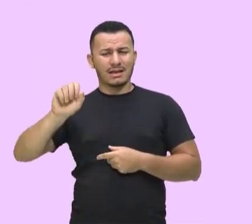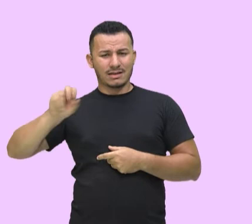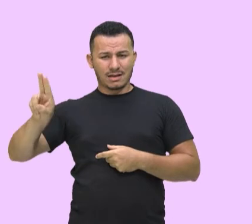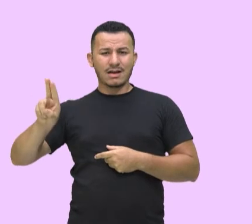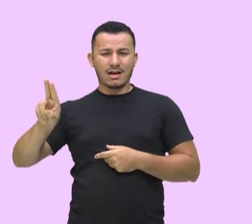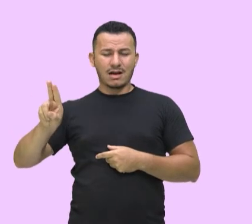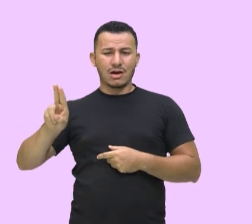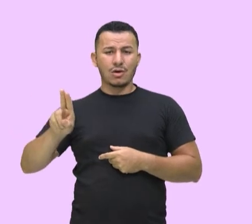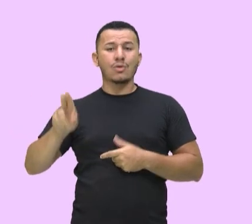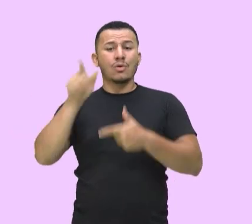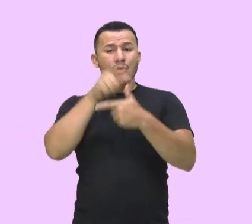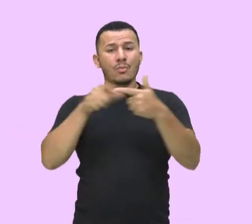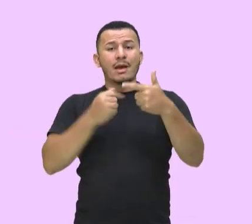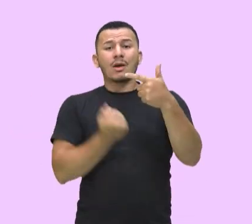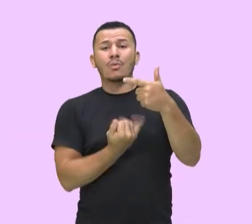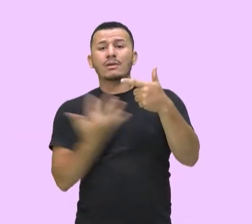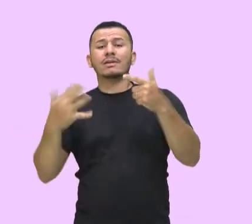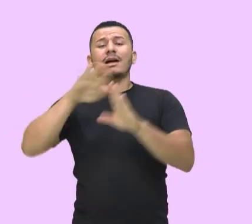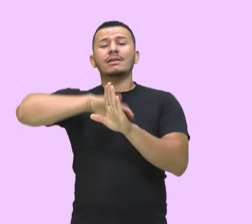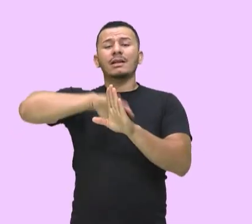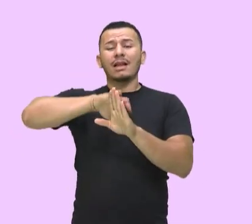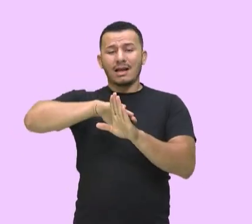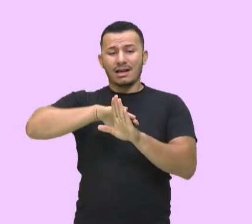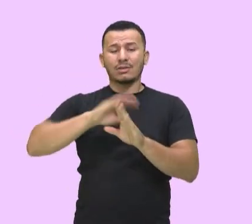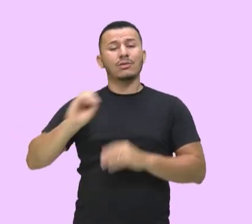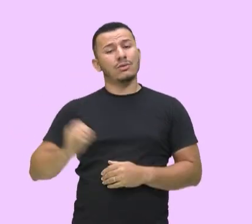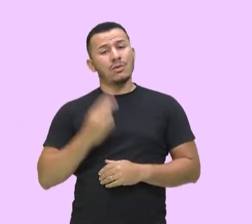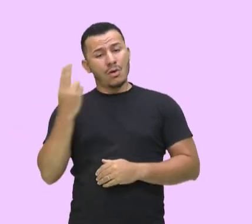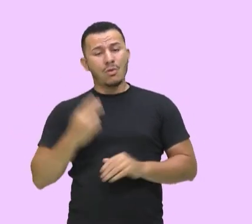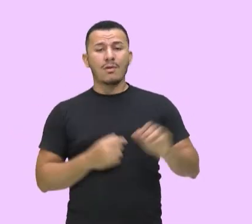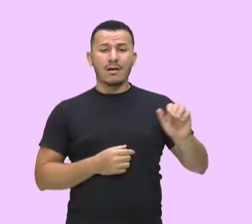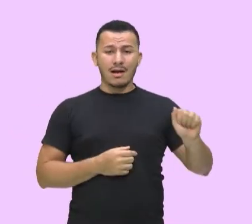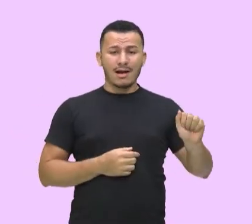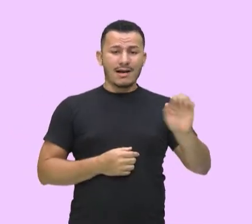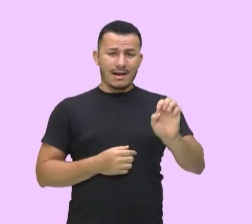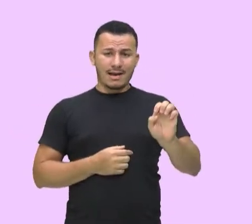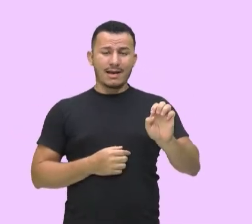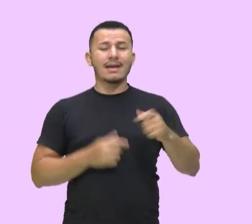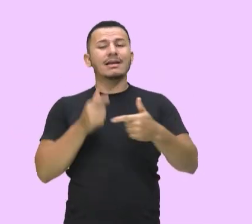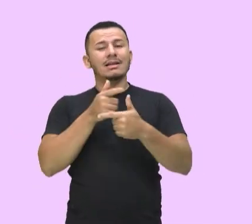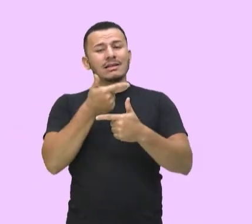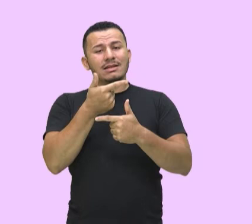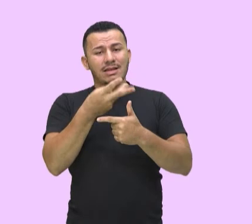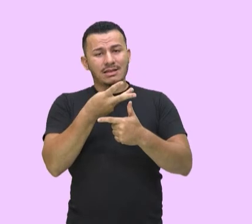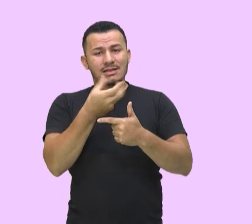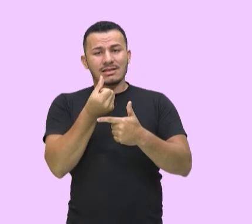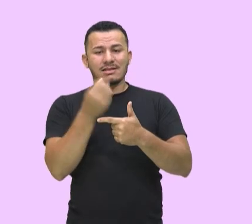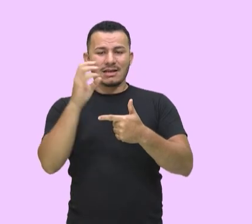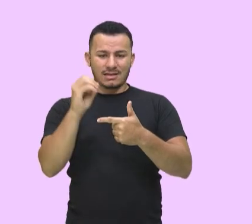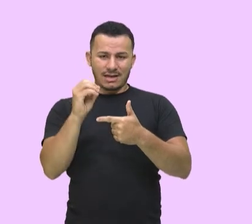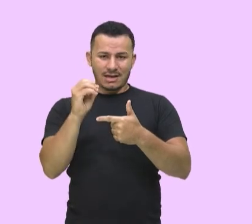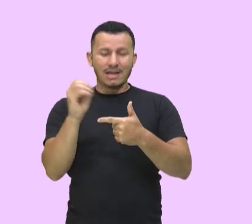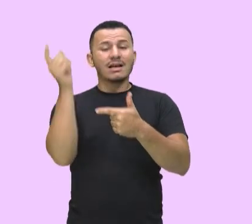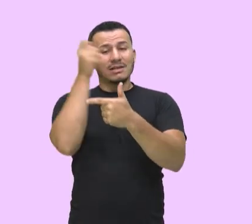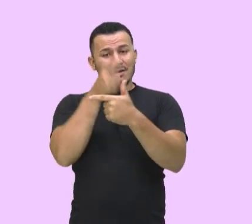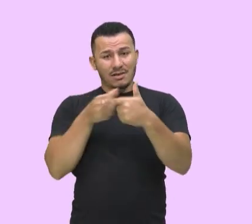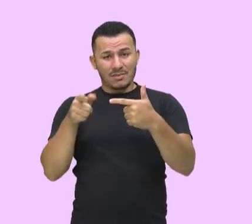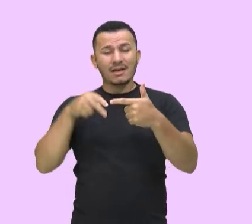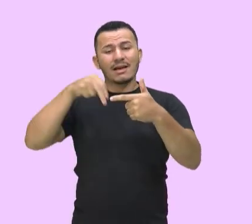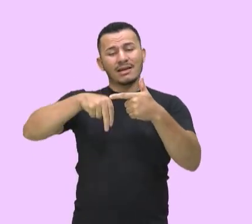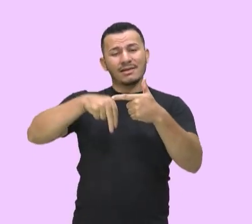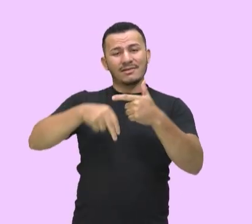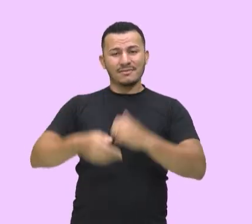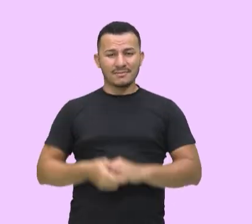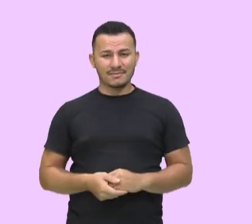graus sobre quantidade de lados, ou AE igual 360 graus sobre